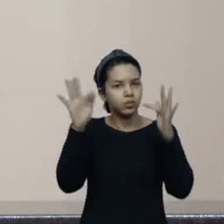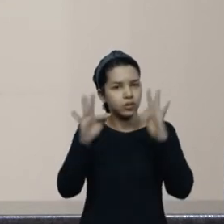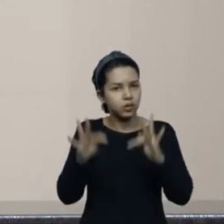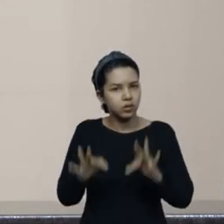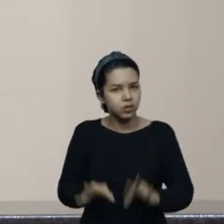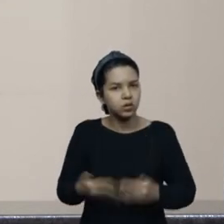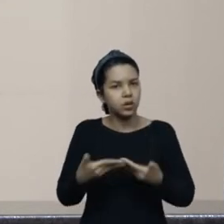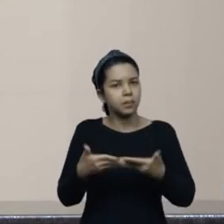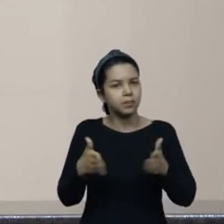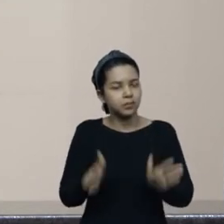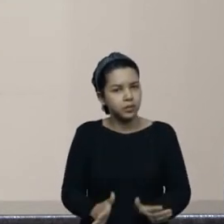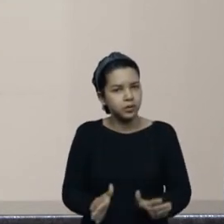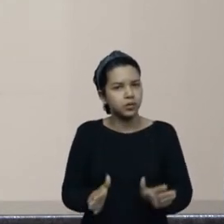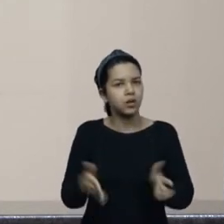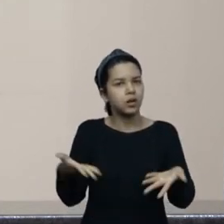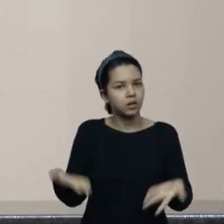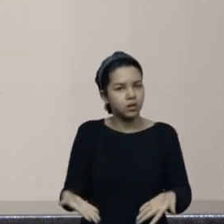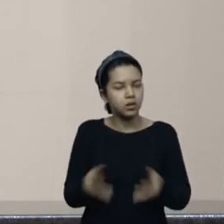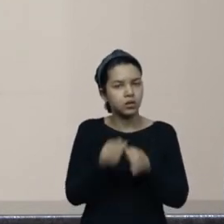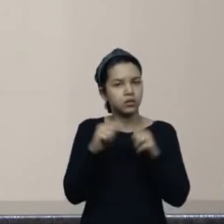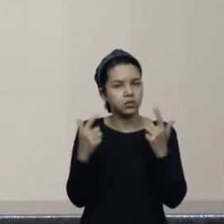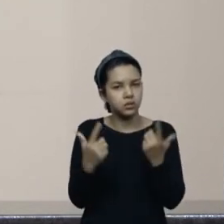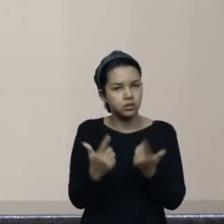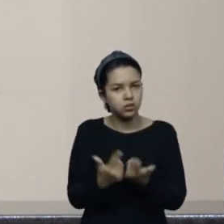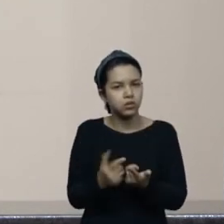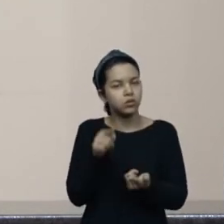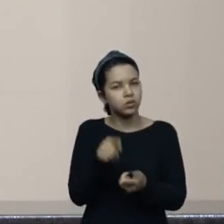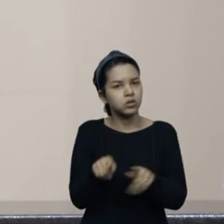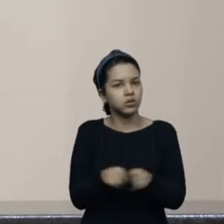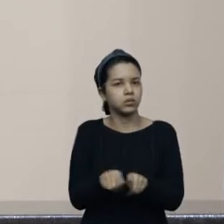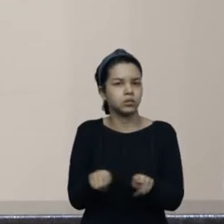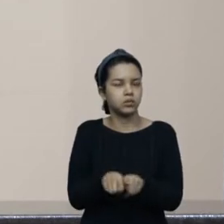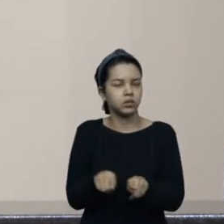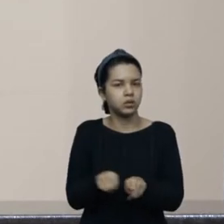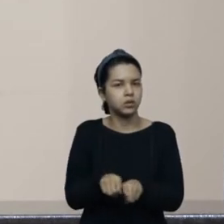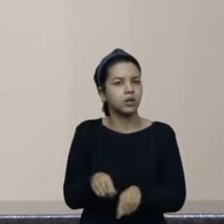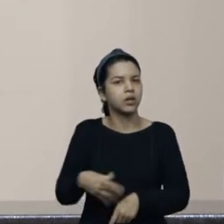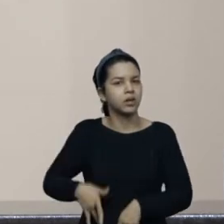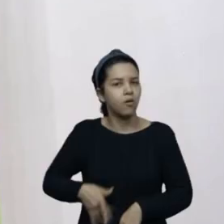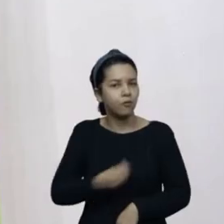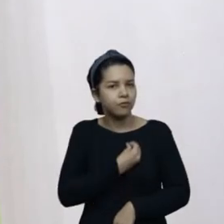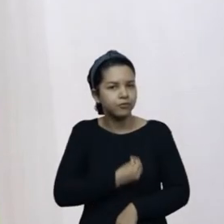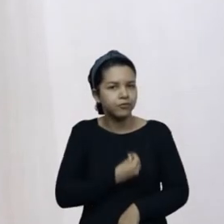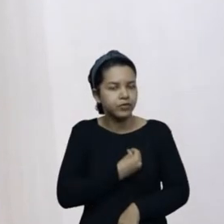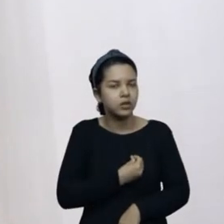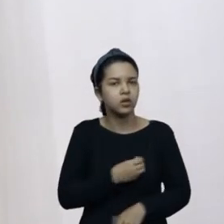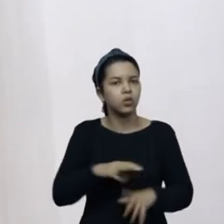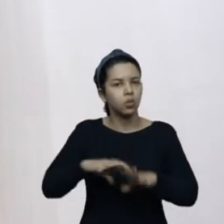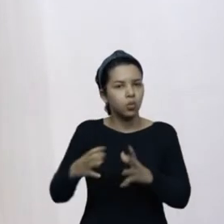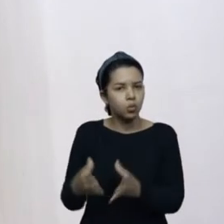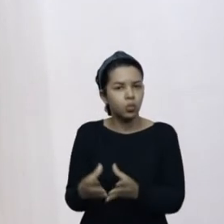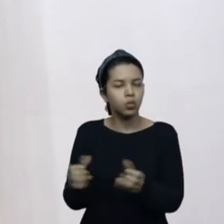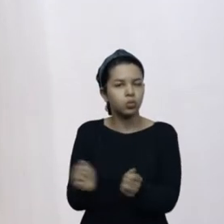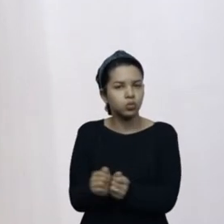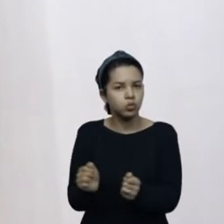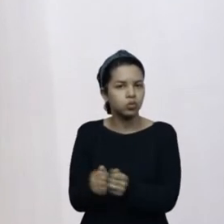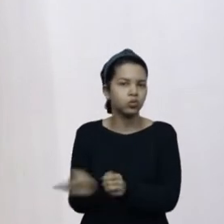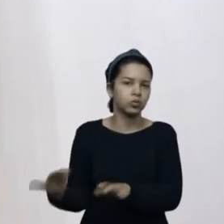aqui na Assembleia para que Vossa Excelência, para que a Renal Vida venha aqui com os seus integrantes, que, repito,